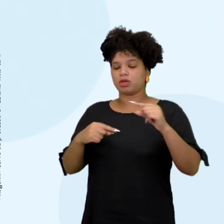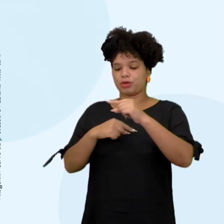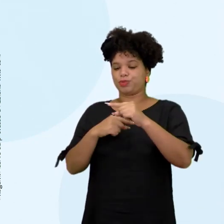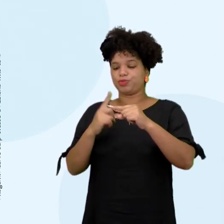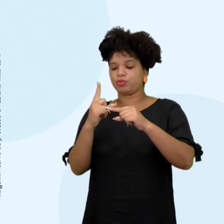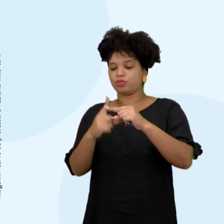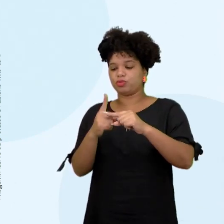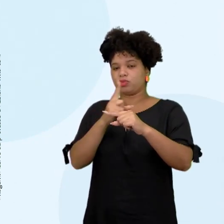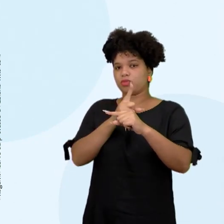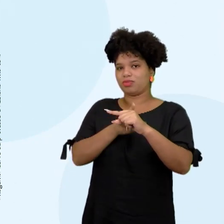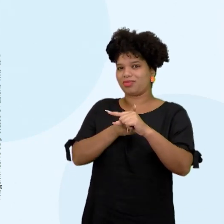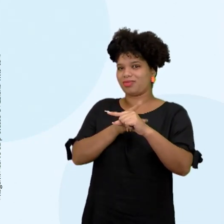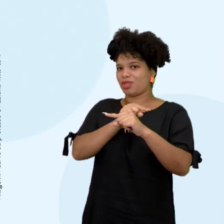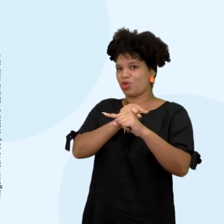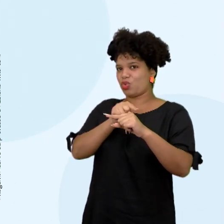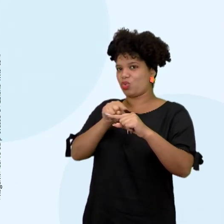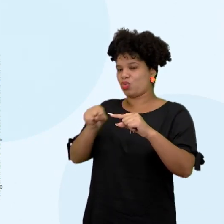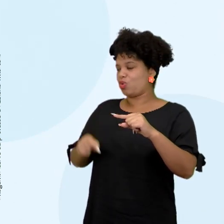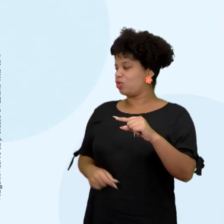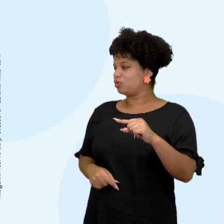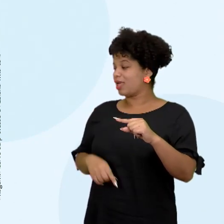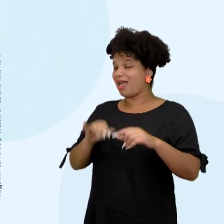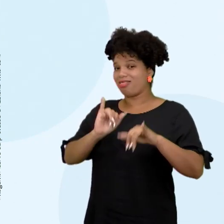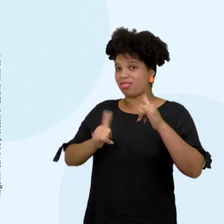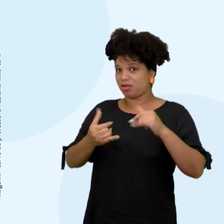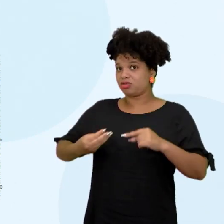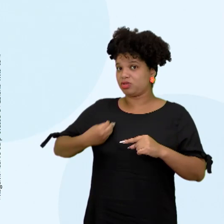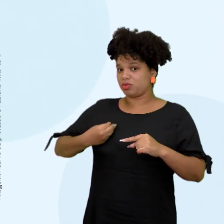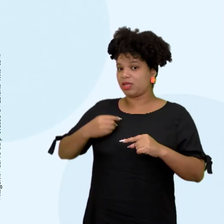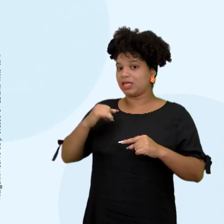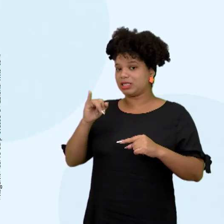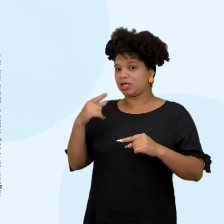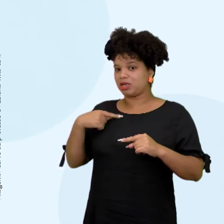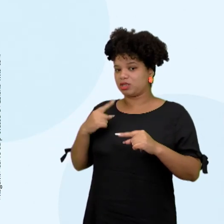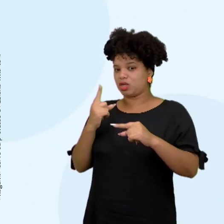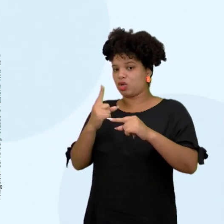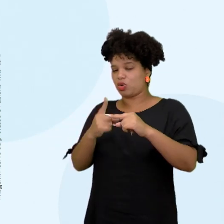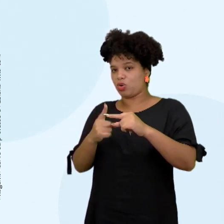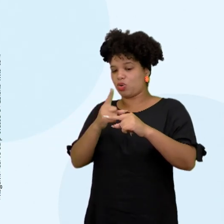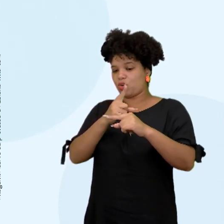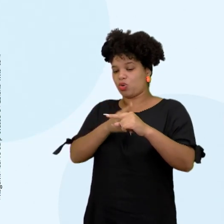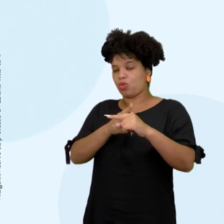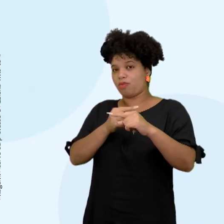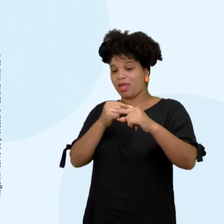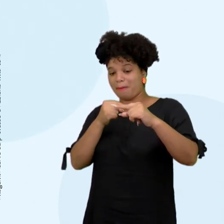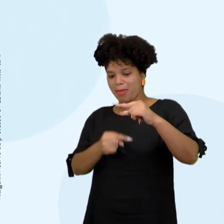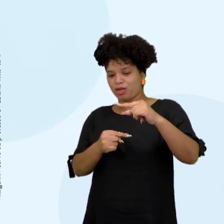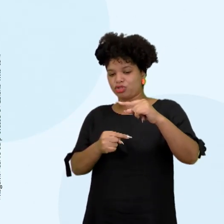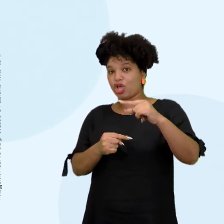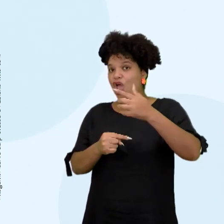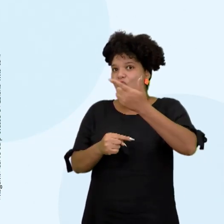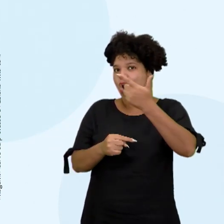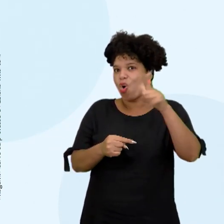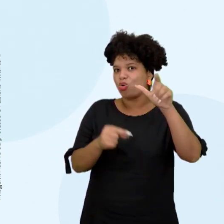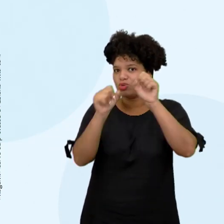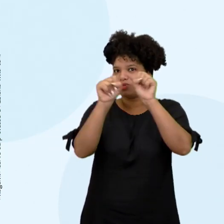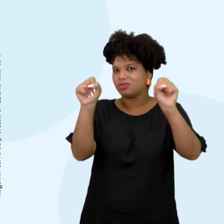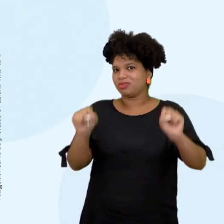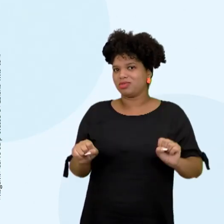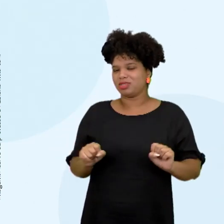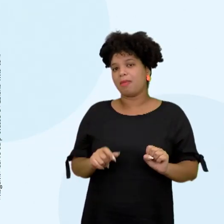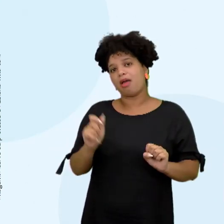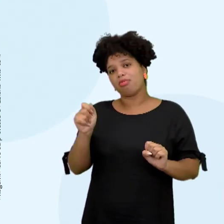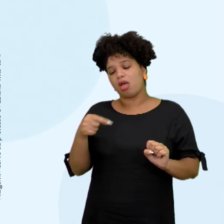estão conectados. O que eu plugar aqui e o que eu plugar aqui é outro sistema, tá? Eu posso plugar os dois